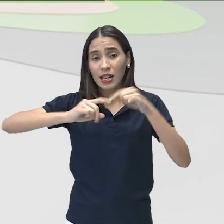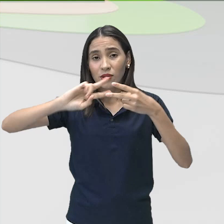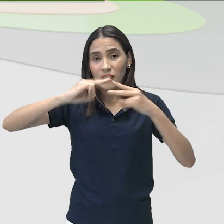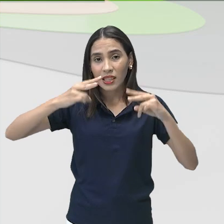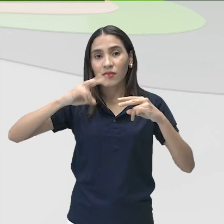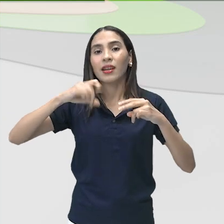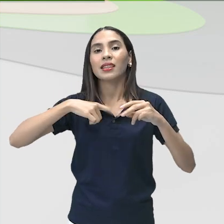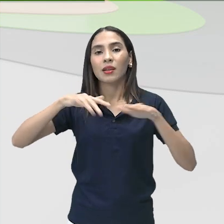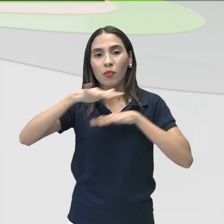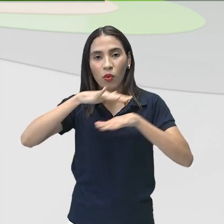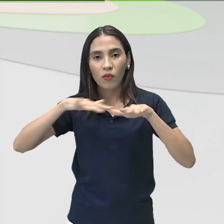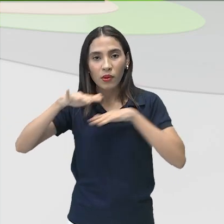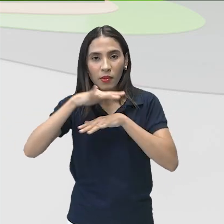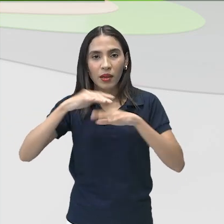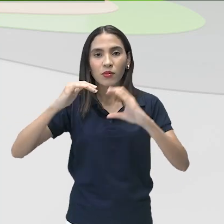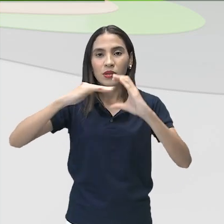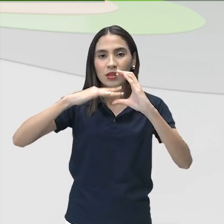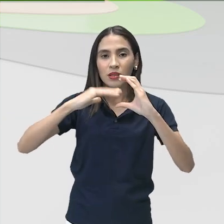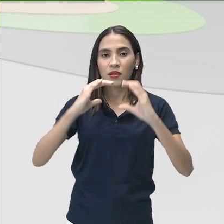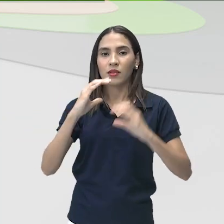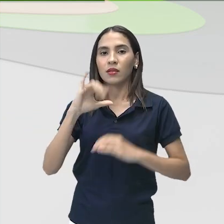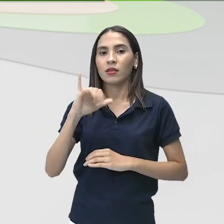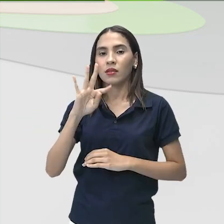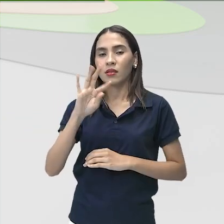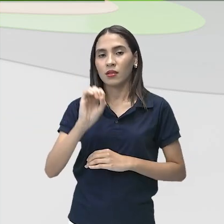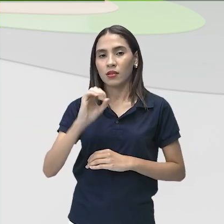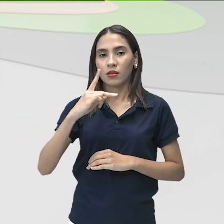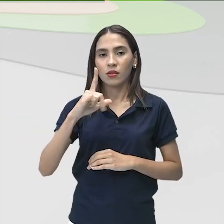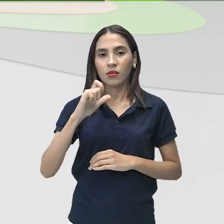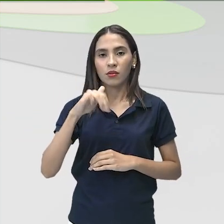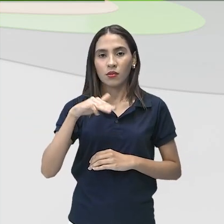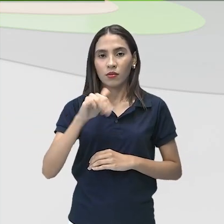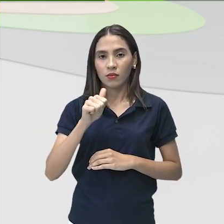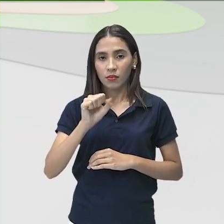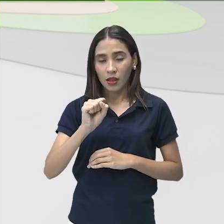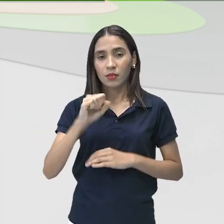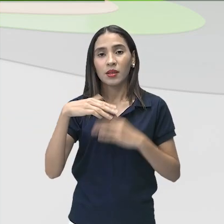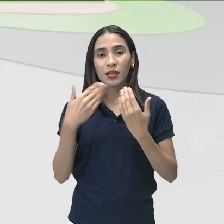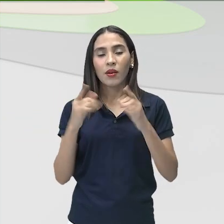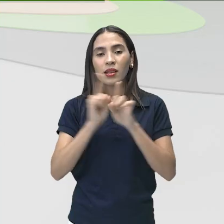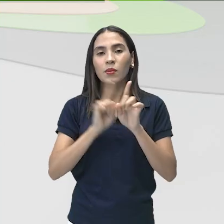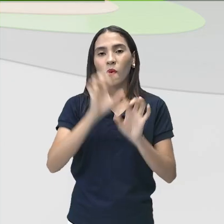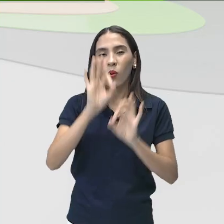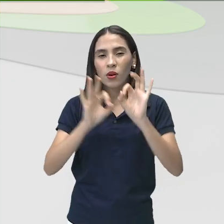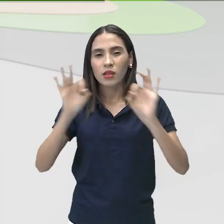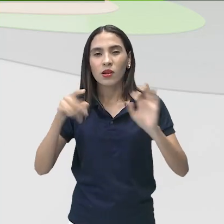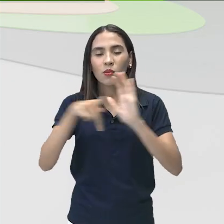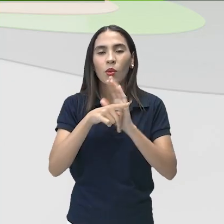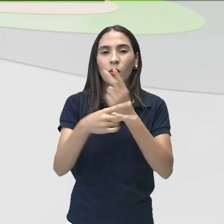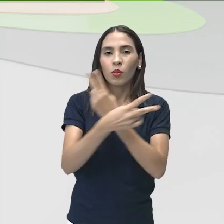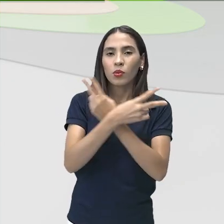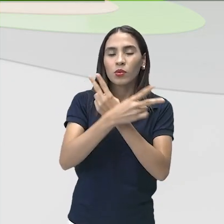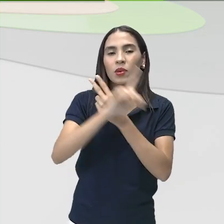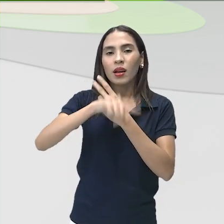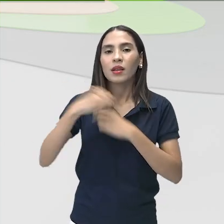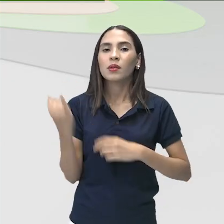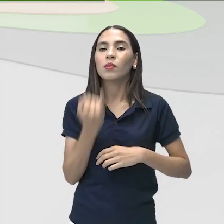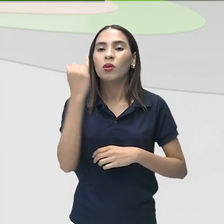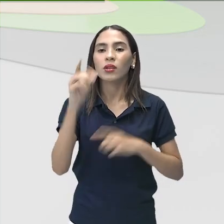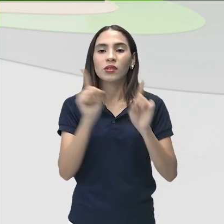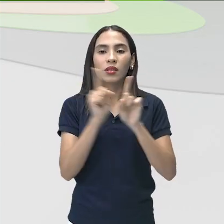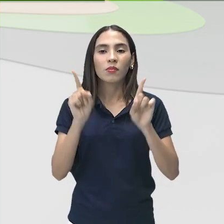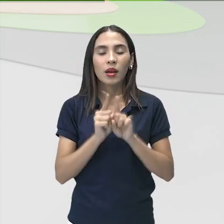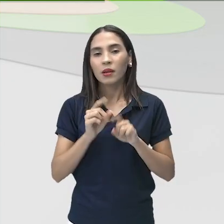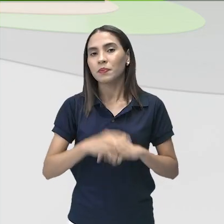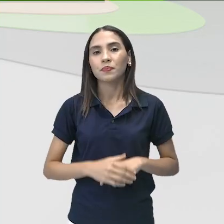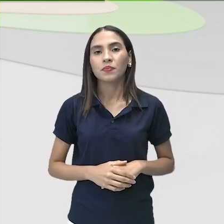ser movimentado dentro do citoplasma celular. Então, esse processo de condensação, de organização do cromossomo é